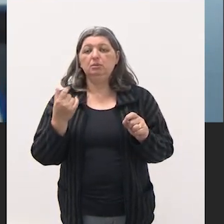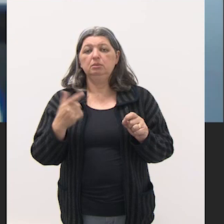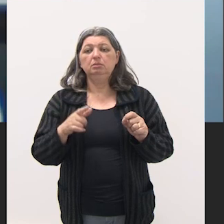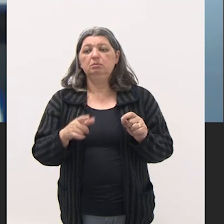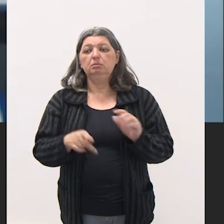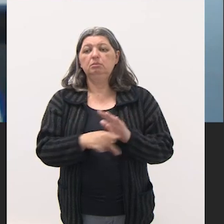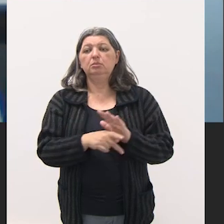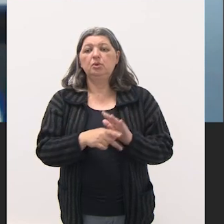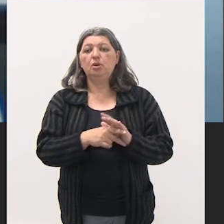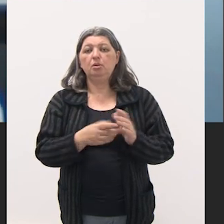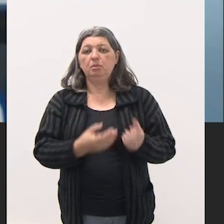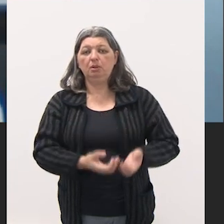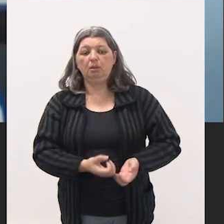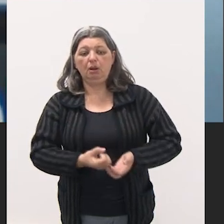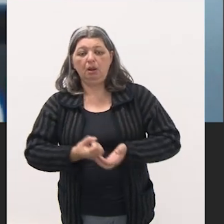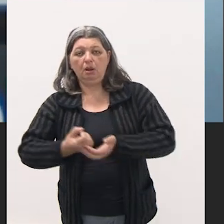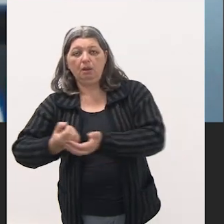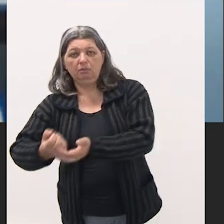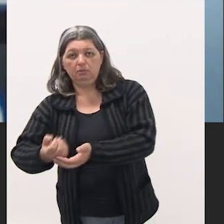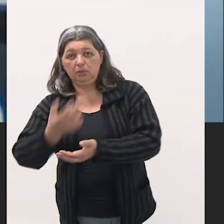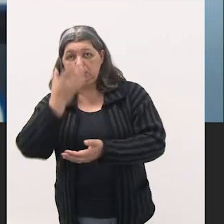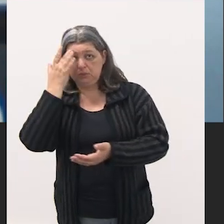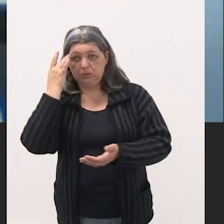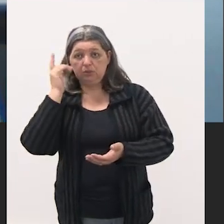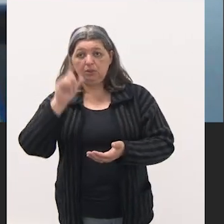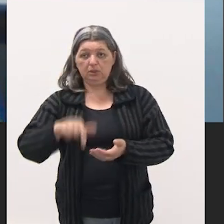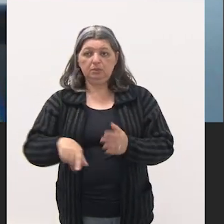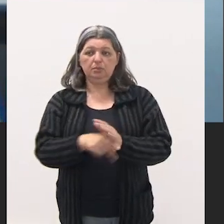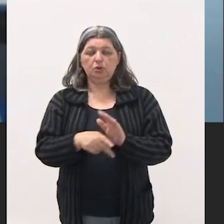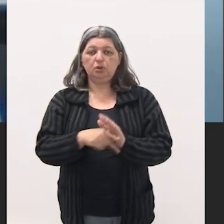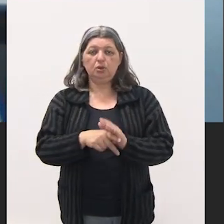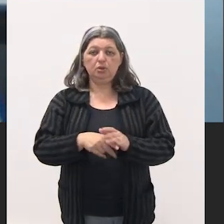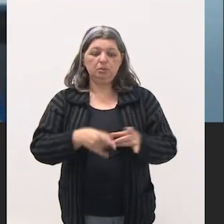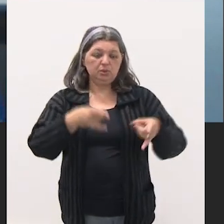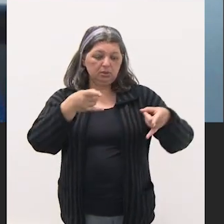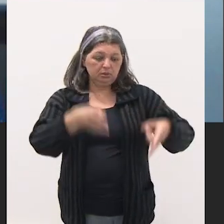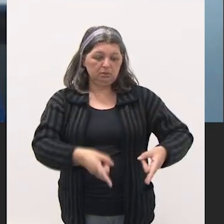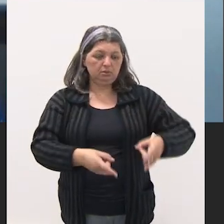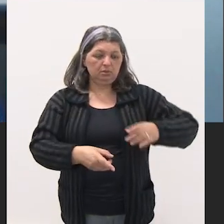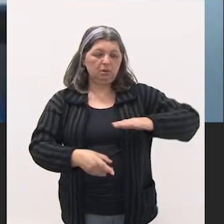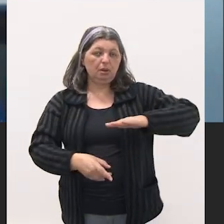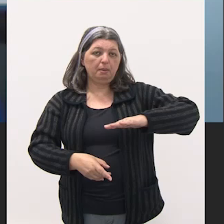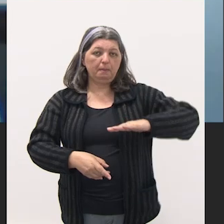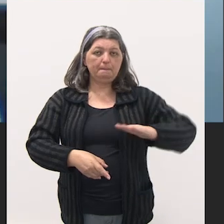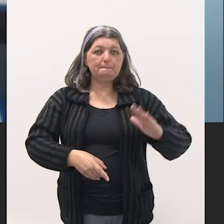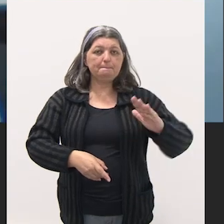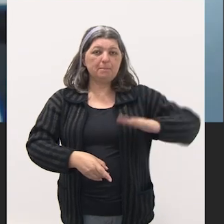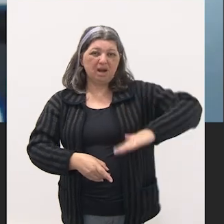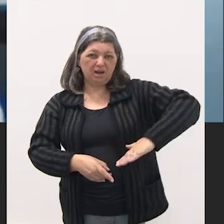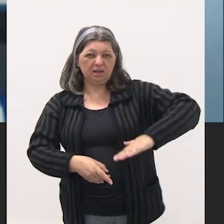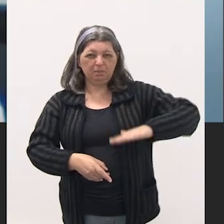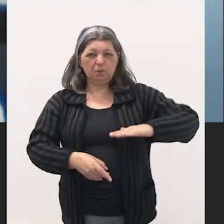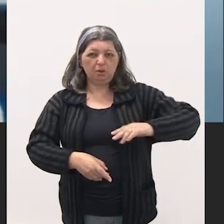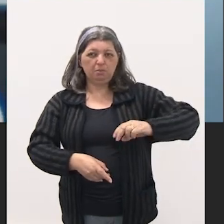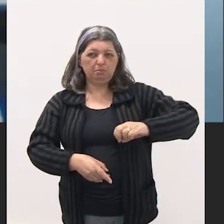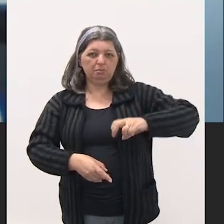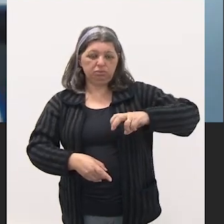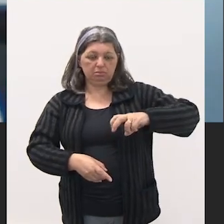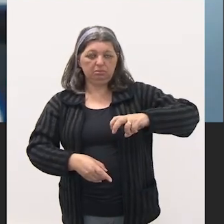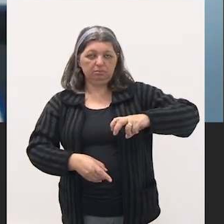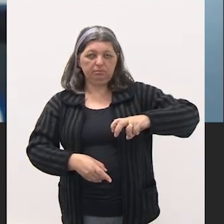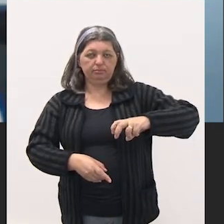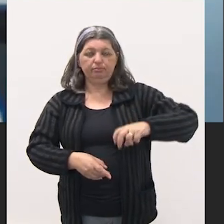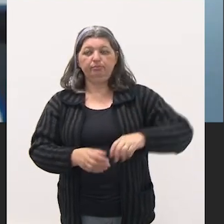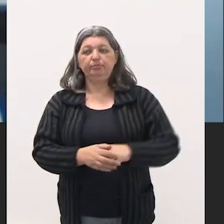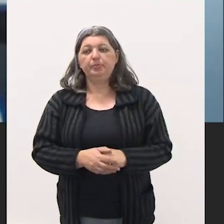não carregar é muito importante. Então, essa mesa, essa maca ginecológica, já tive uma paciente que me falou